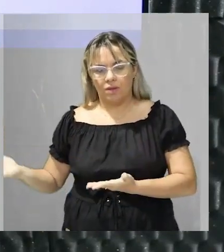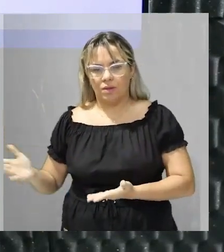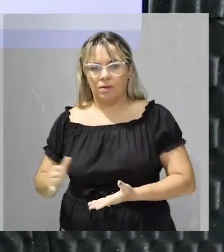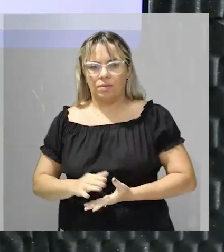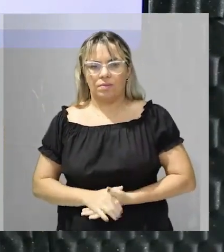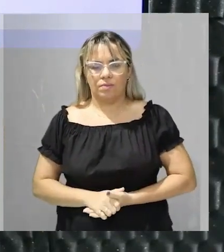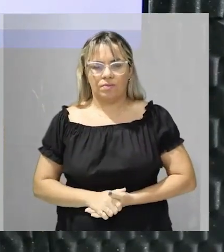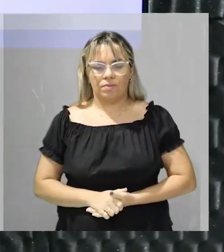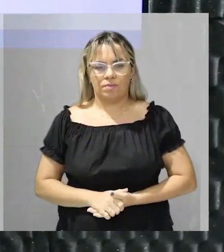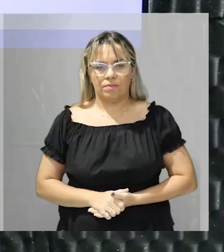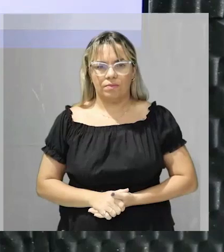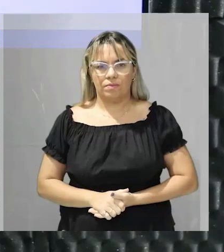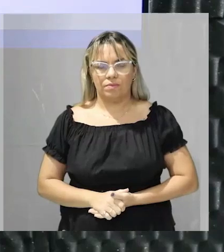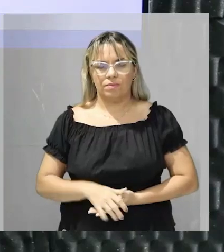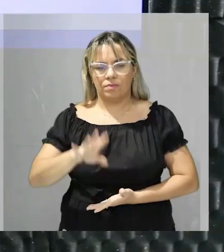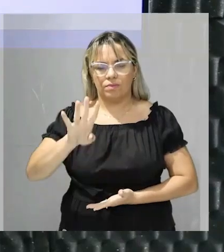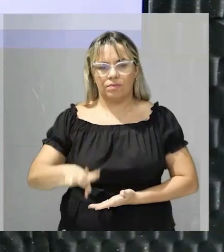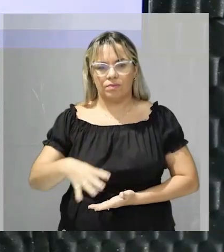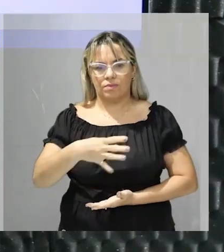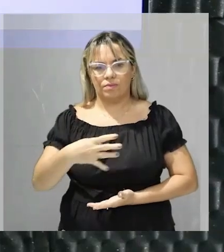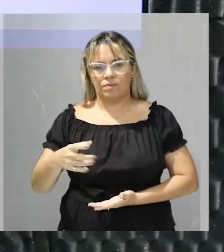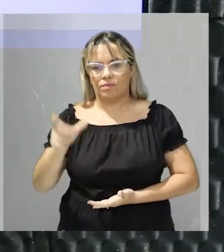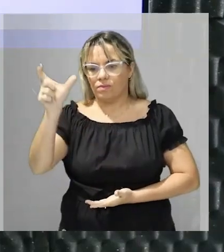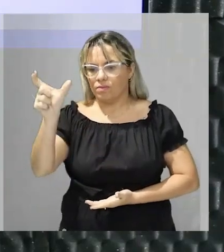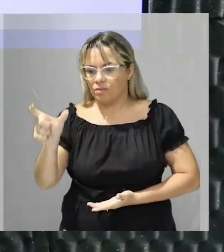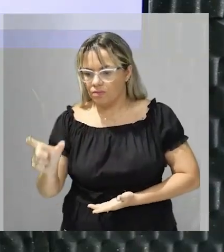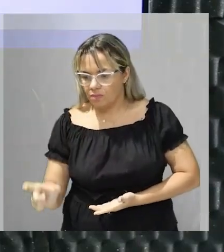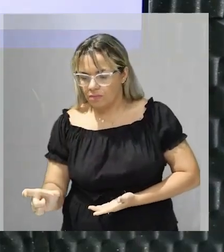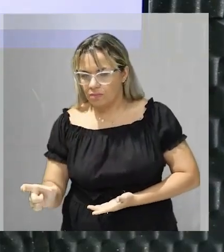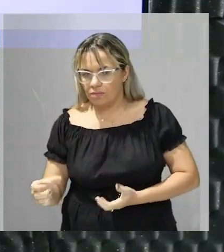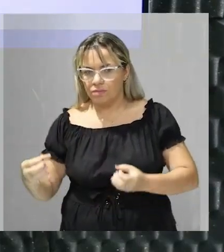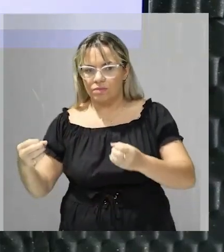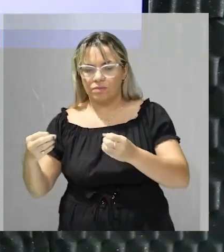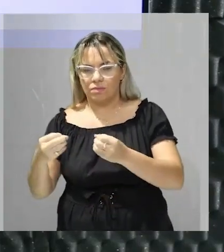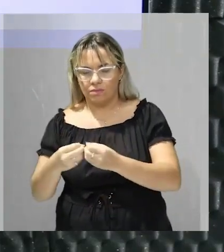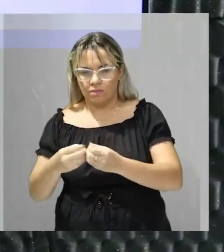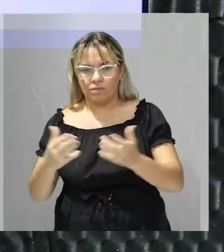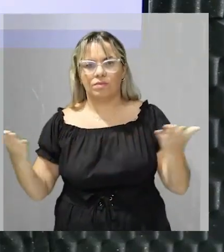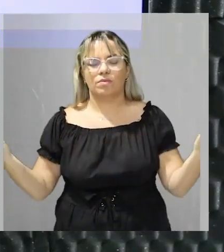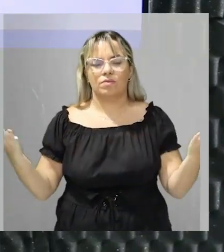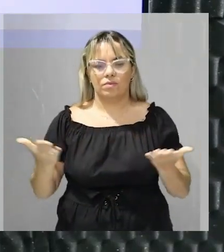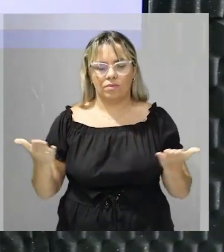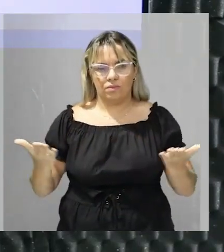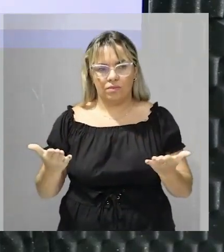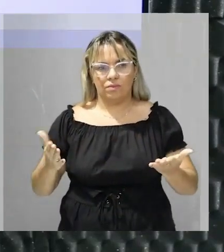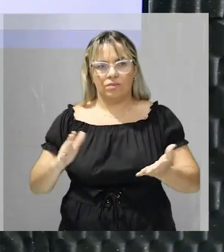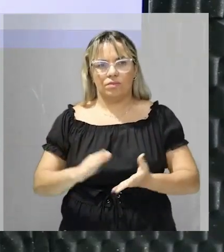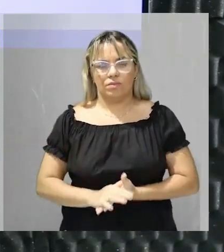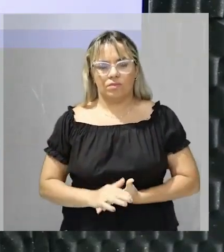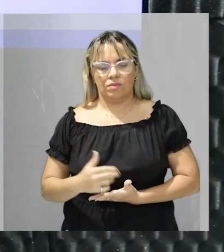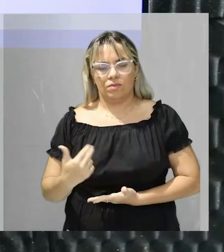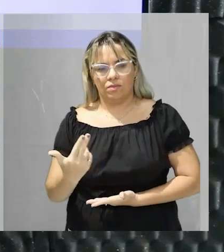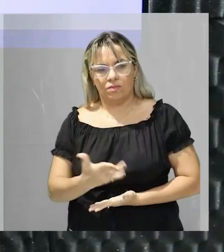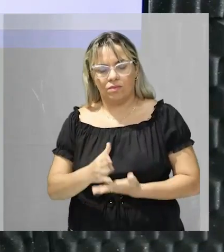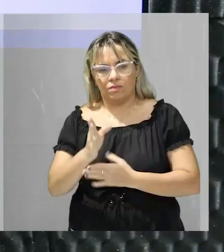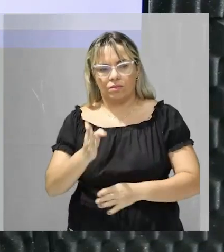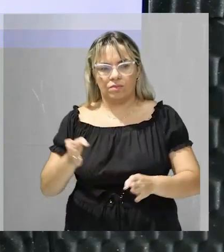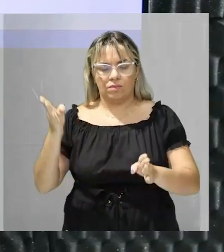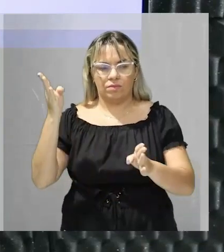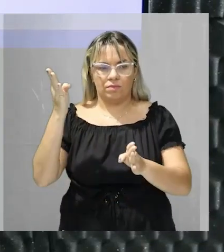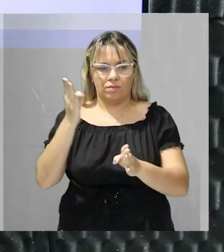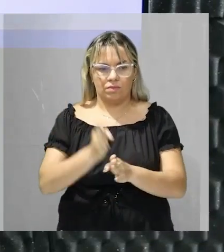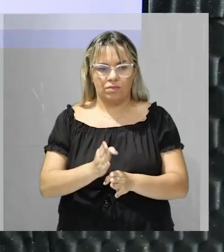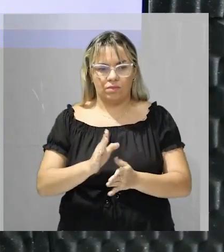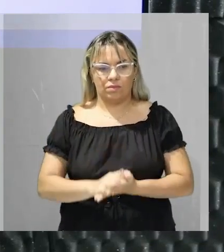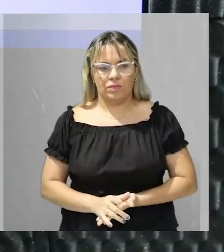Então veja ó montei uma tabelinha logo aqui do lado e agora né Nós identificamos aqui